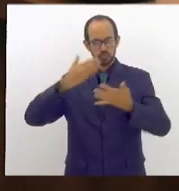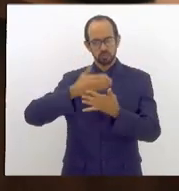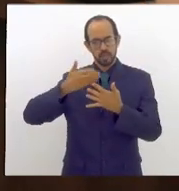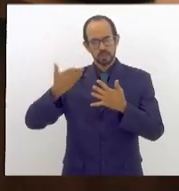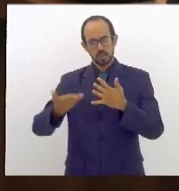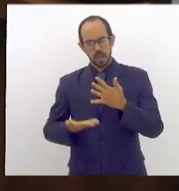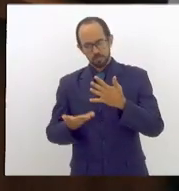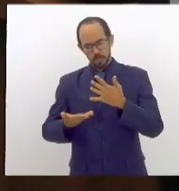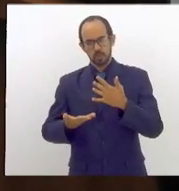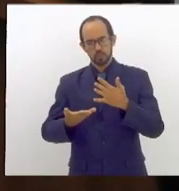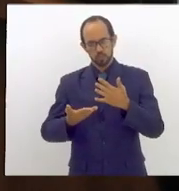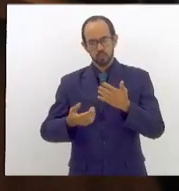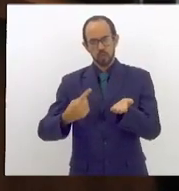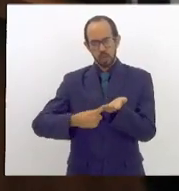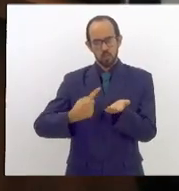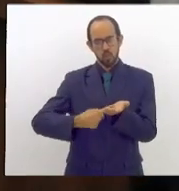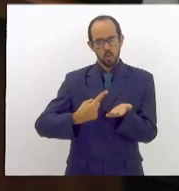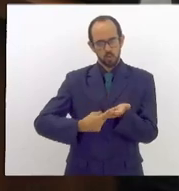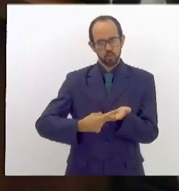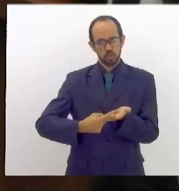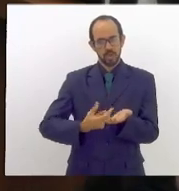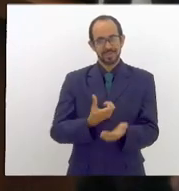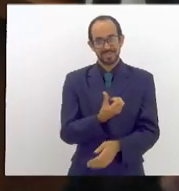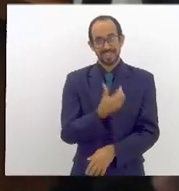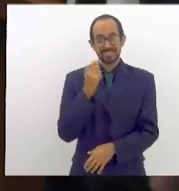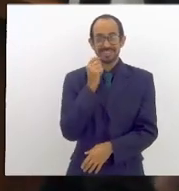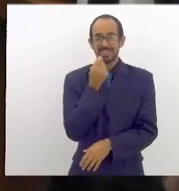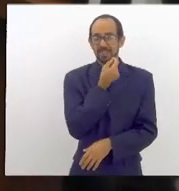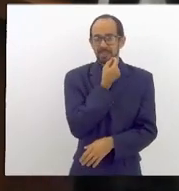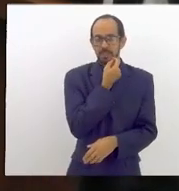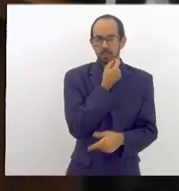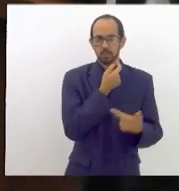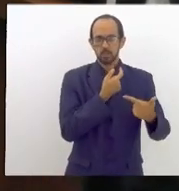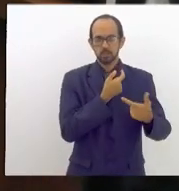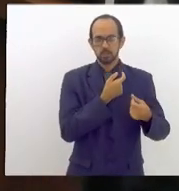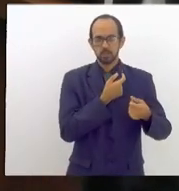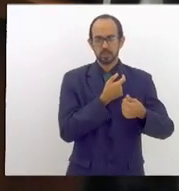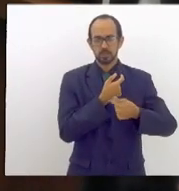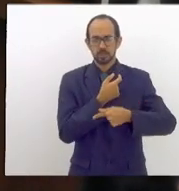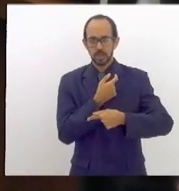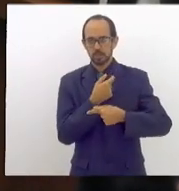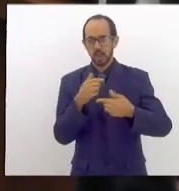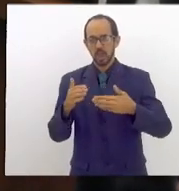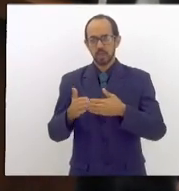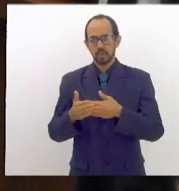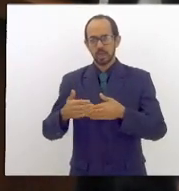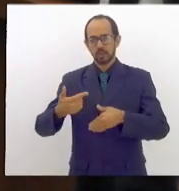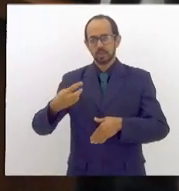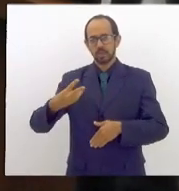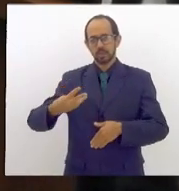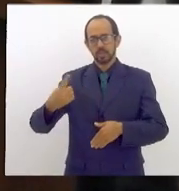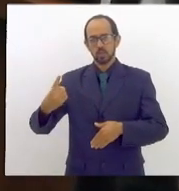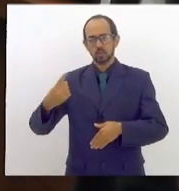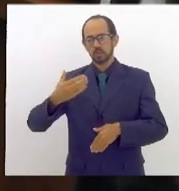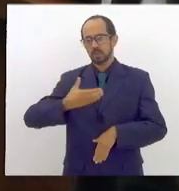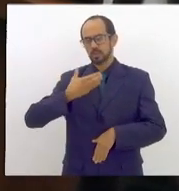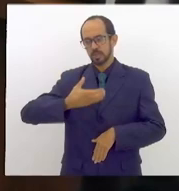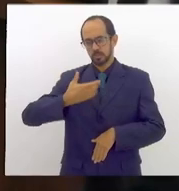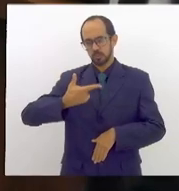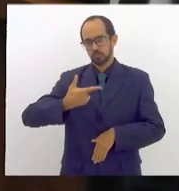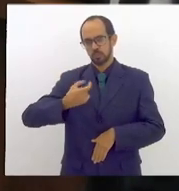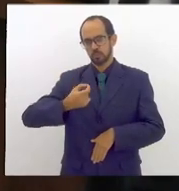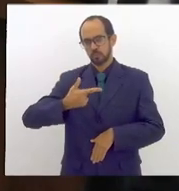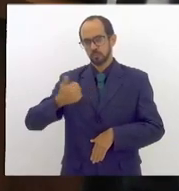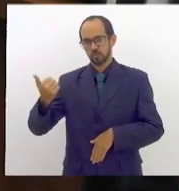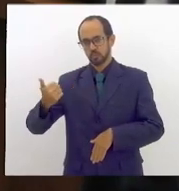acordo que é de 6 de setembro de 2017 a 31 de Dezembro de 2021 e o segundo eixo que é a recomposição